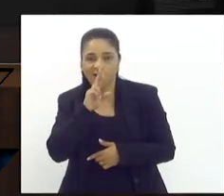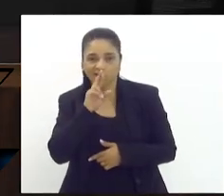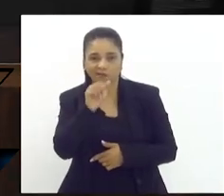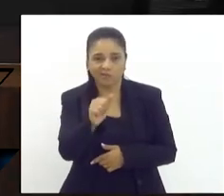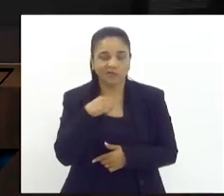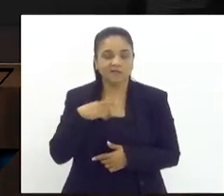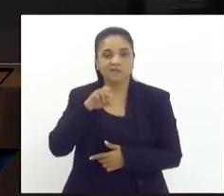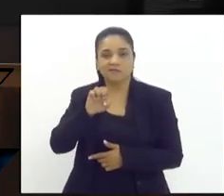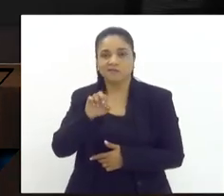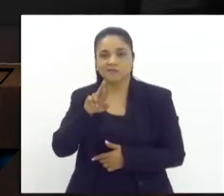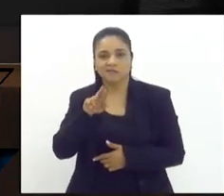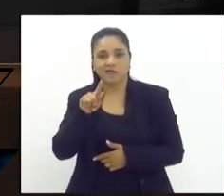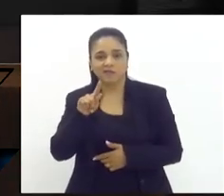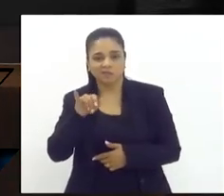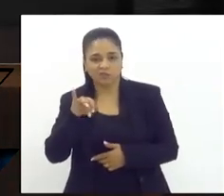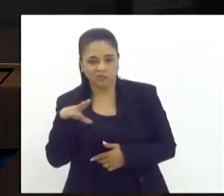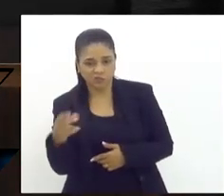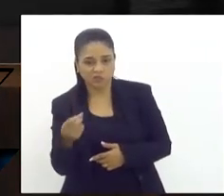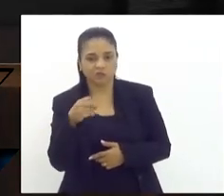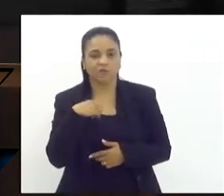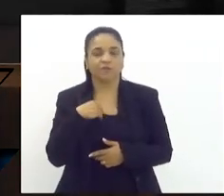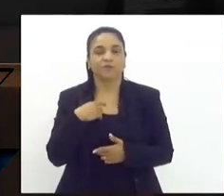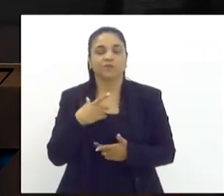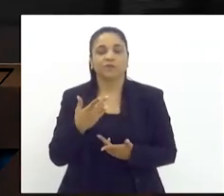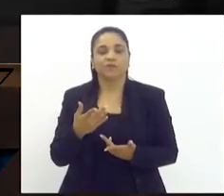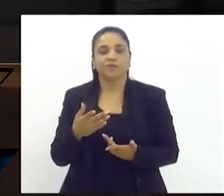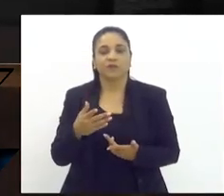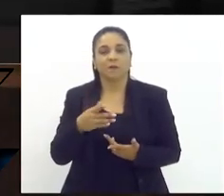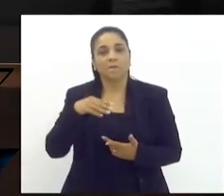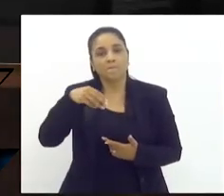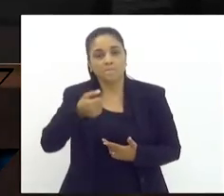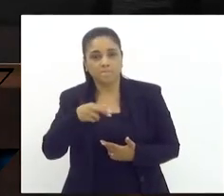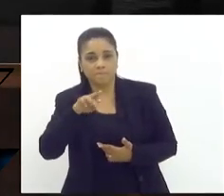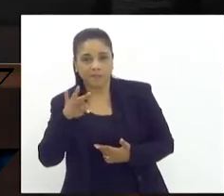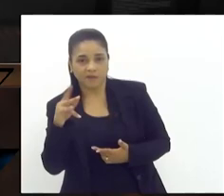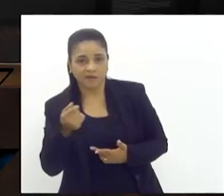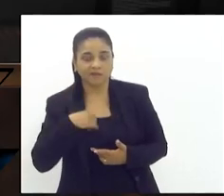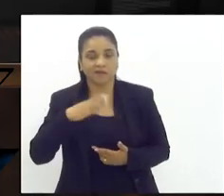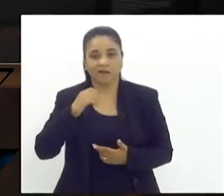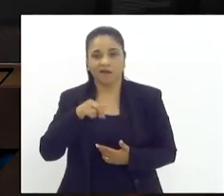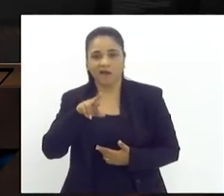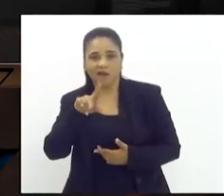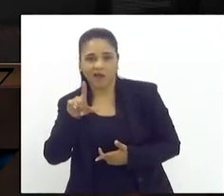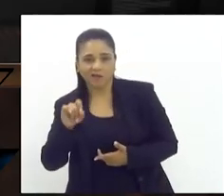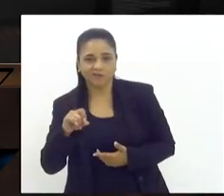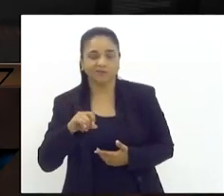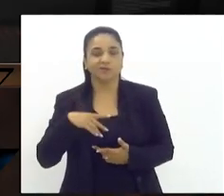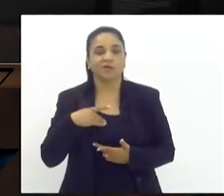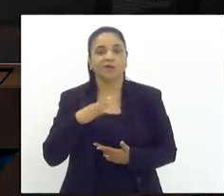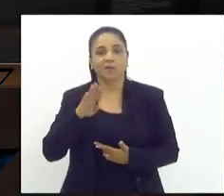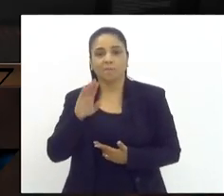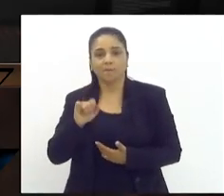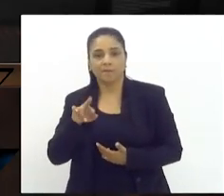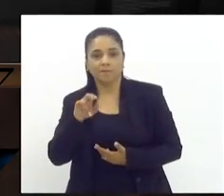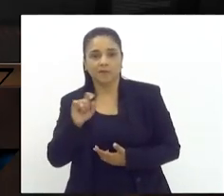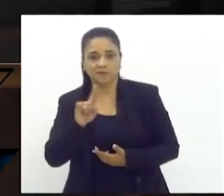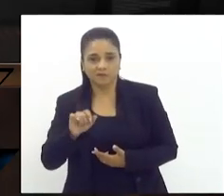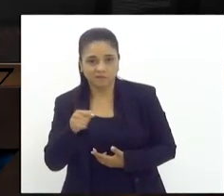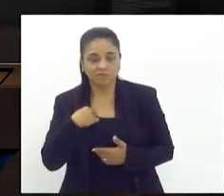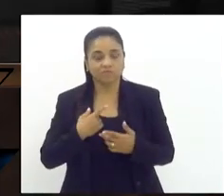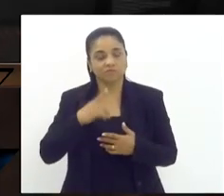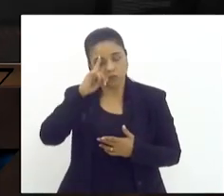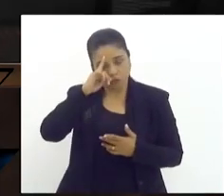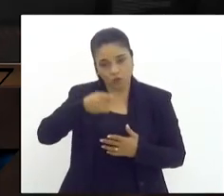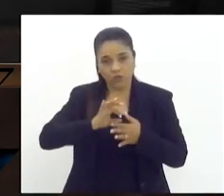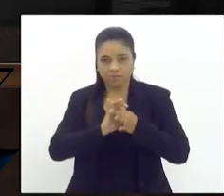Doutor Serginho Dr Serginho Marta Rocha Carlinhos BNH e brasão que autoriza o